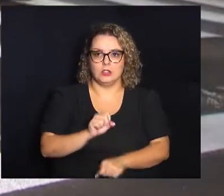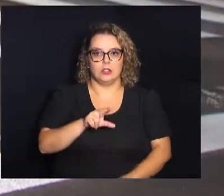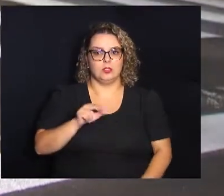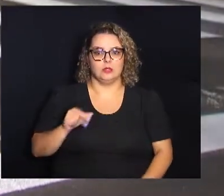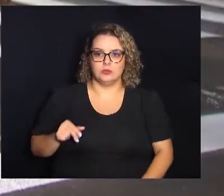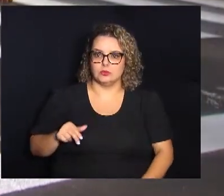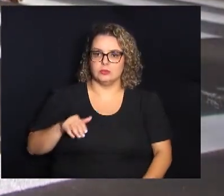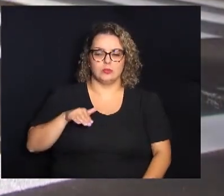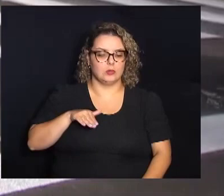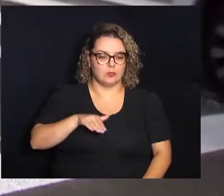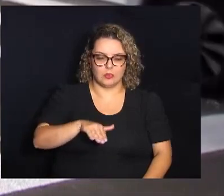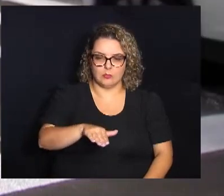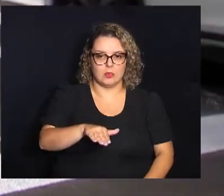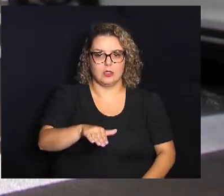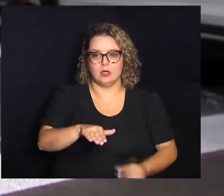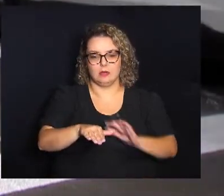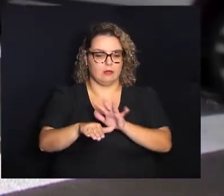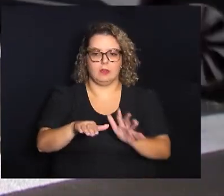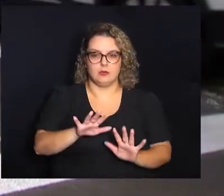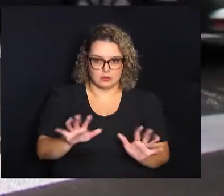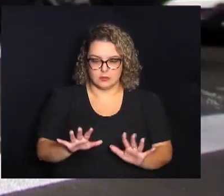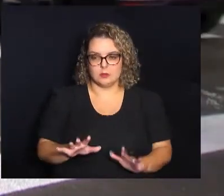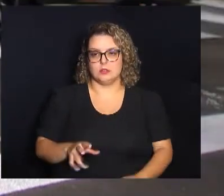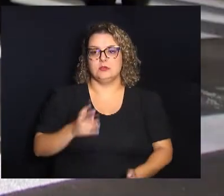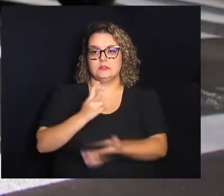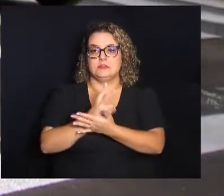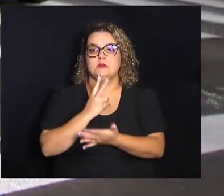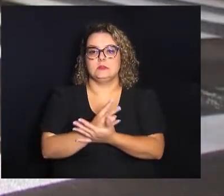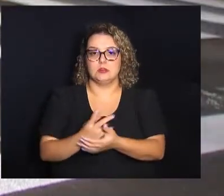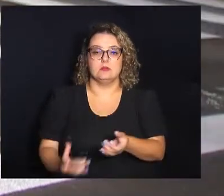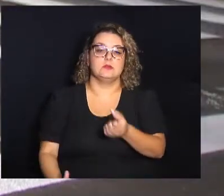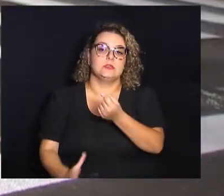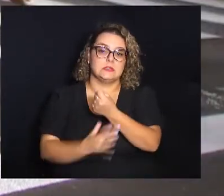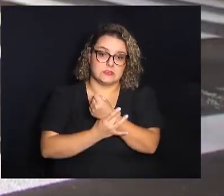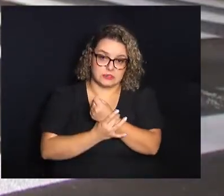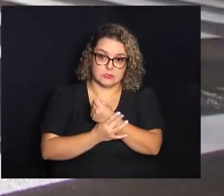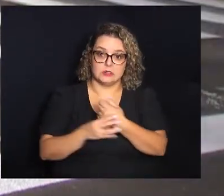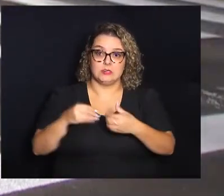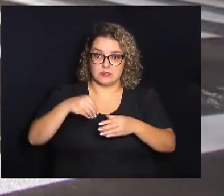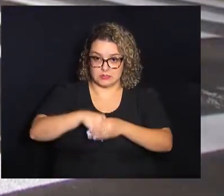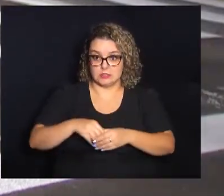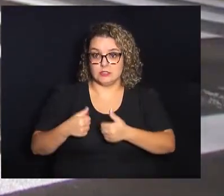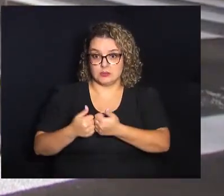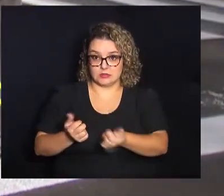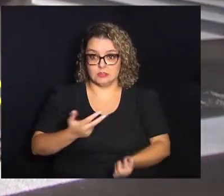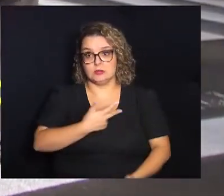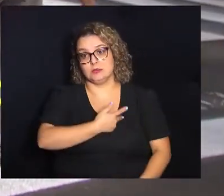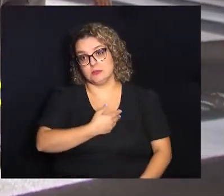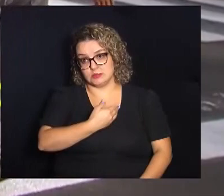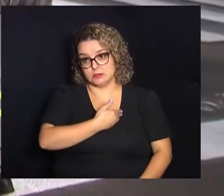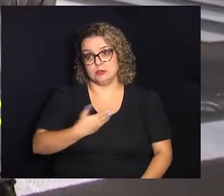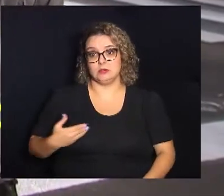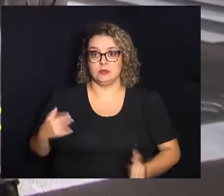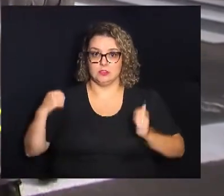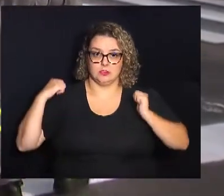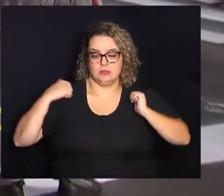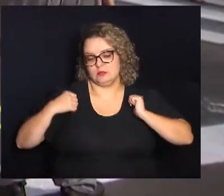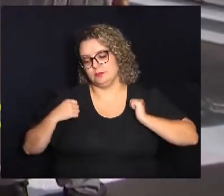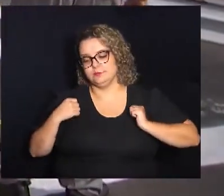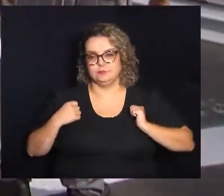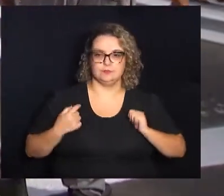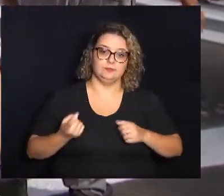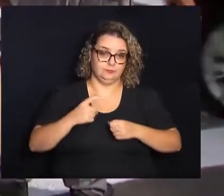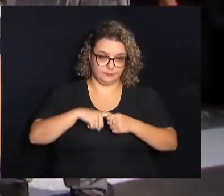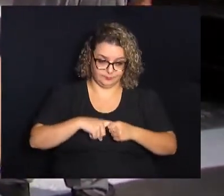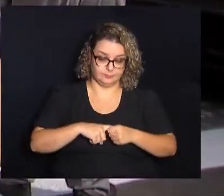em movimento, procurar se colocar de forma segura dentro do transporte público, acomodar as mochilas, né, porque a gente está no volta às